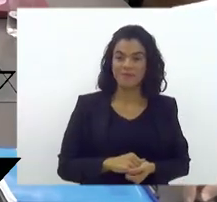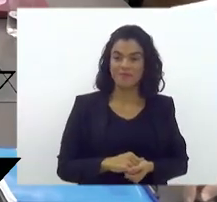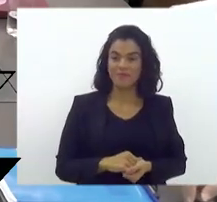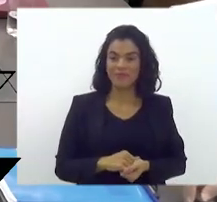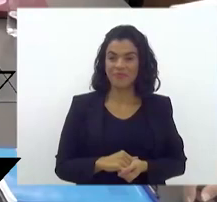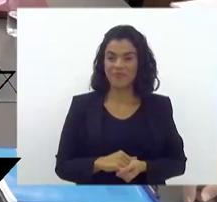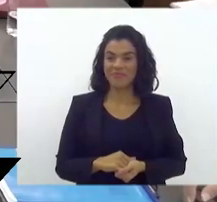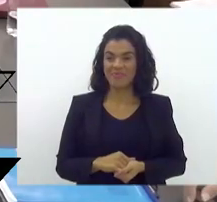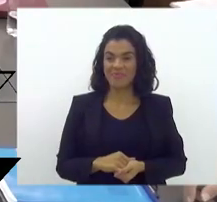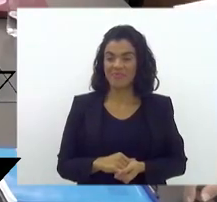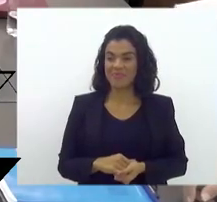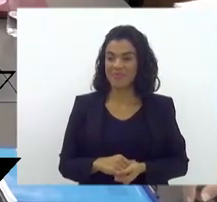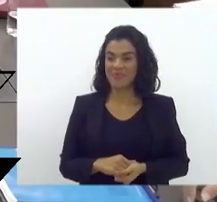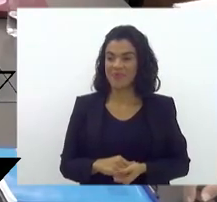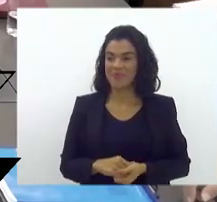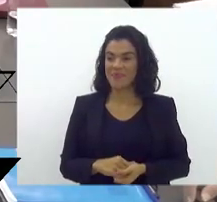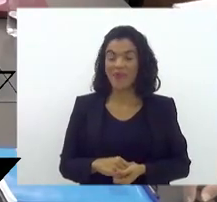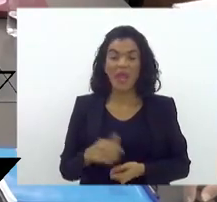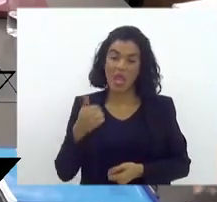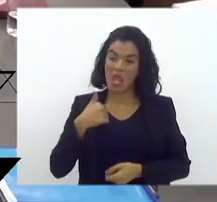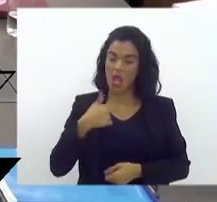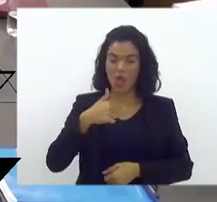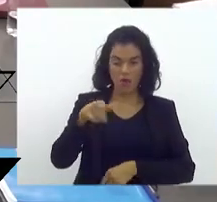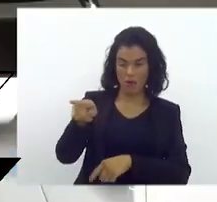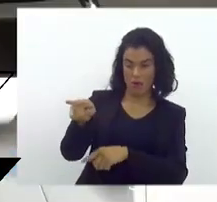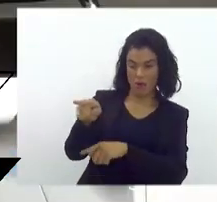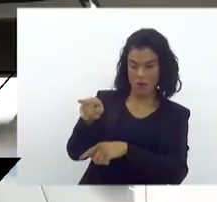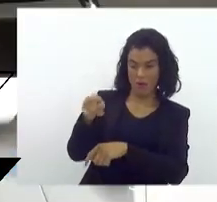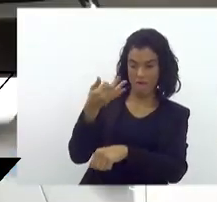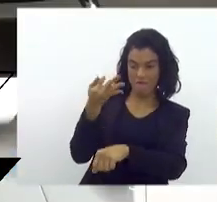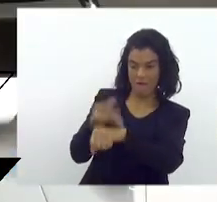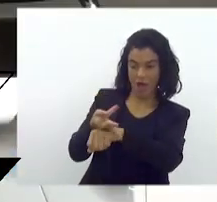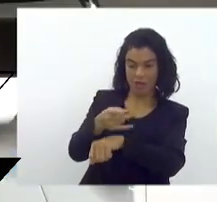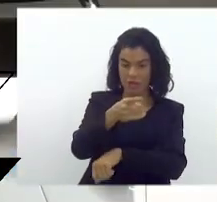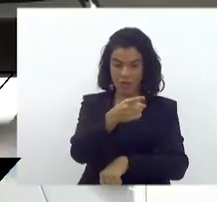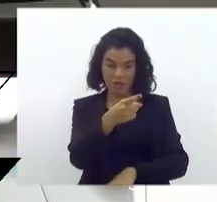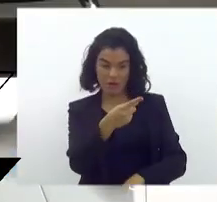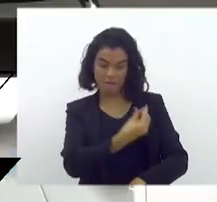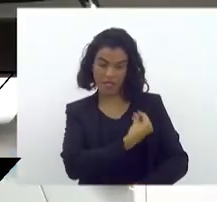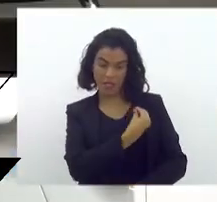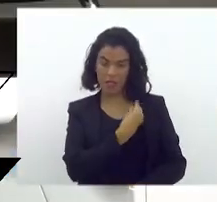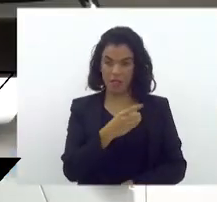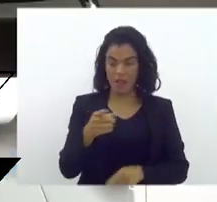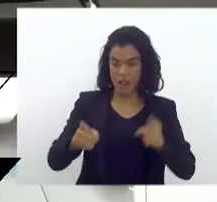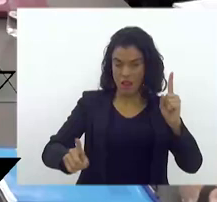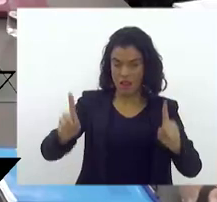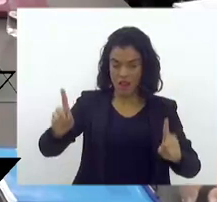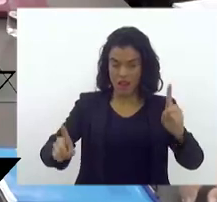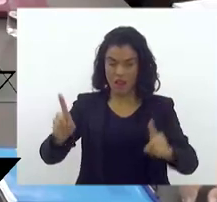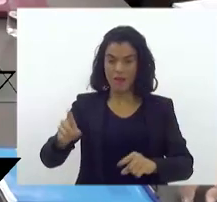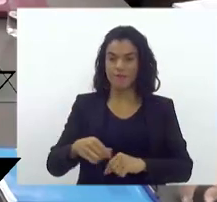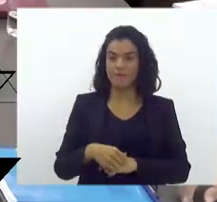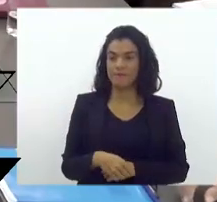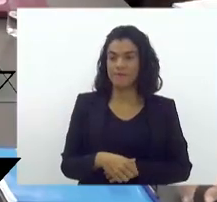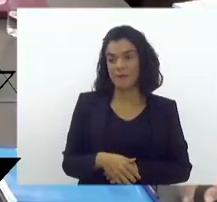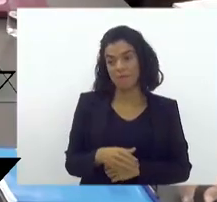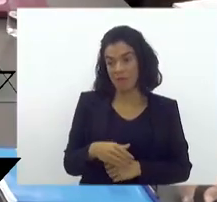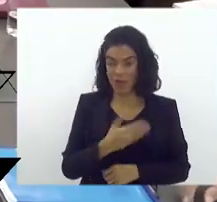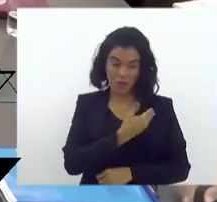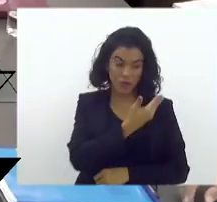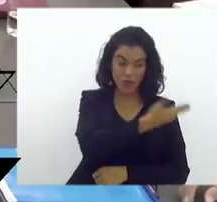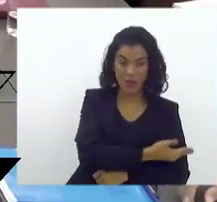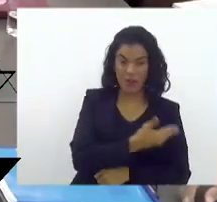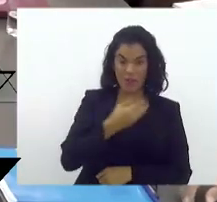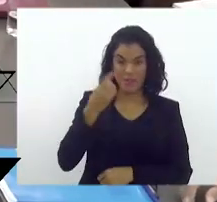sempre um aqui verificador também, de presença. Se Vossa Excelência se sentir mais à vontade do deputado Mink ou da deputada Verônica, mas também aqui do lado do